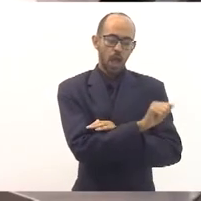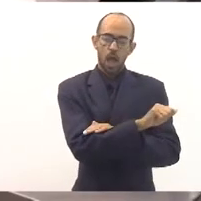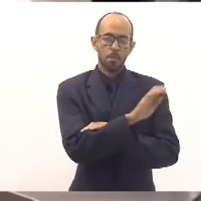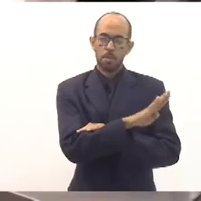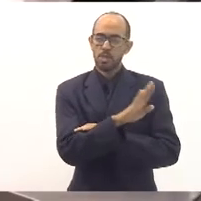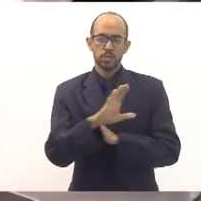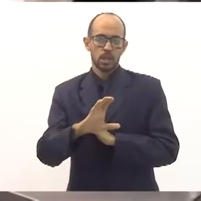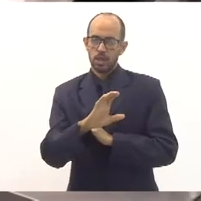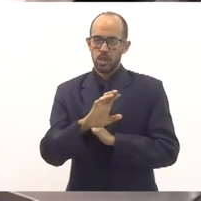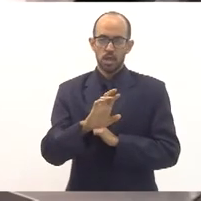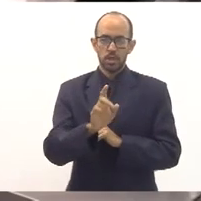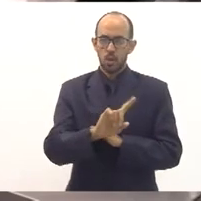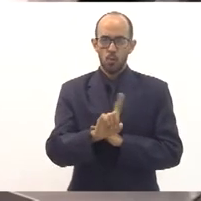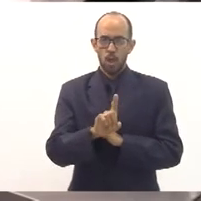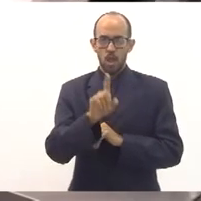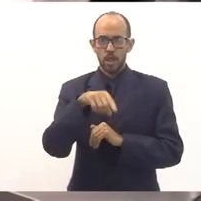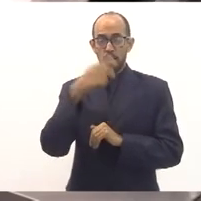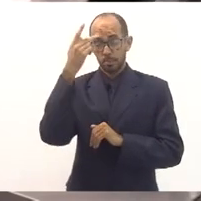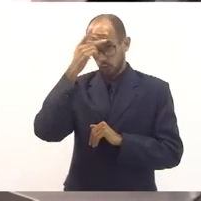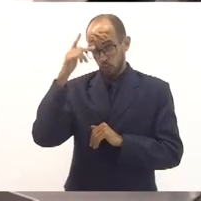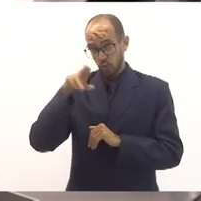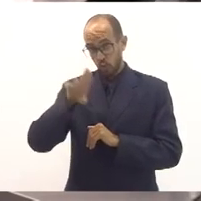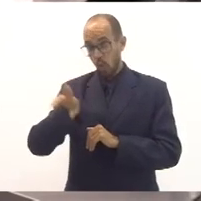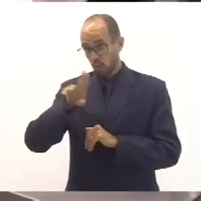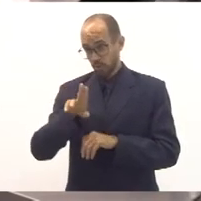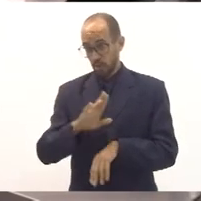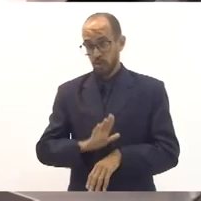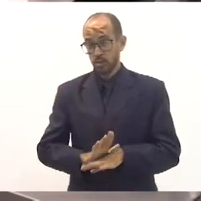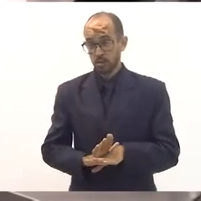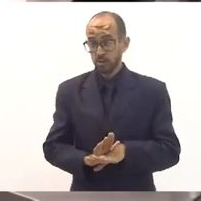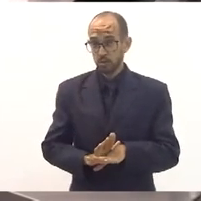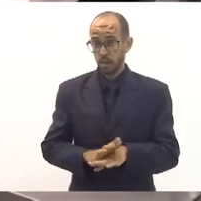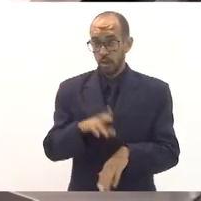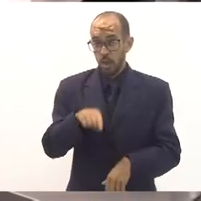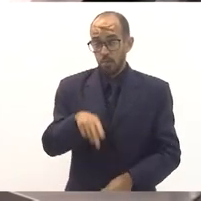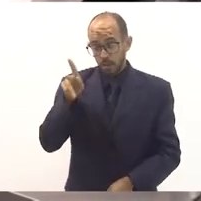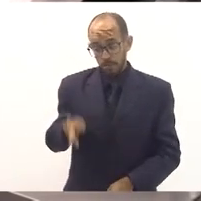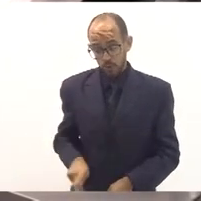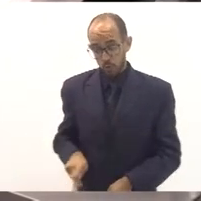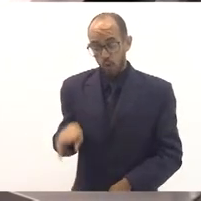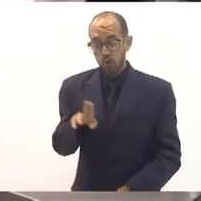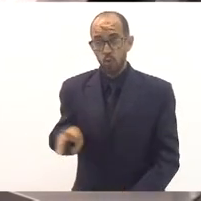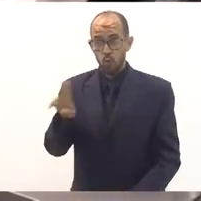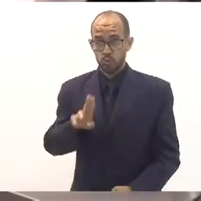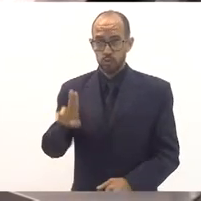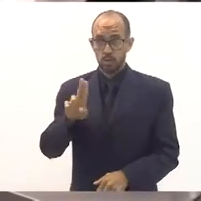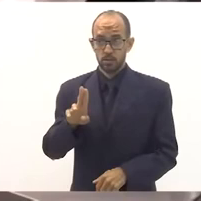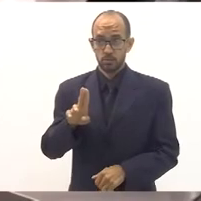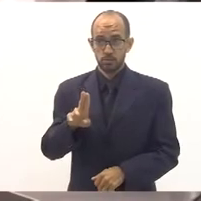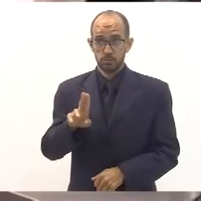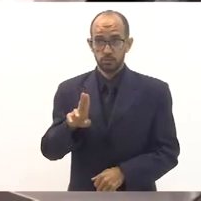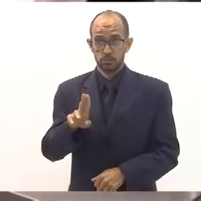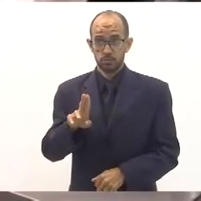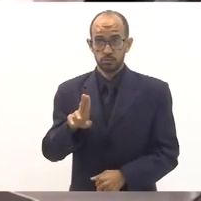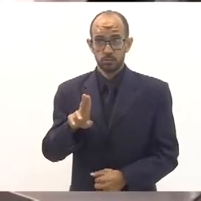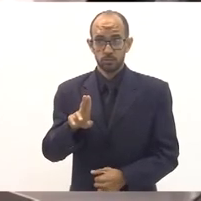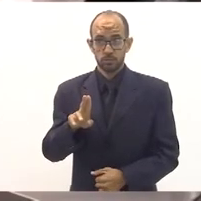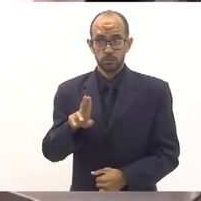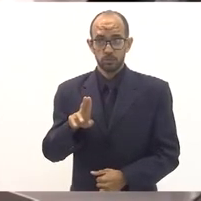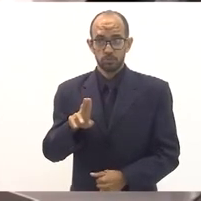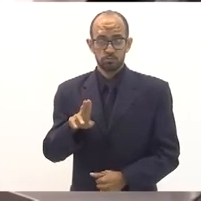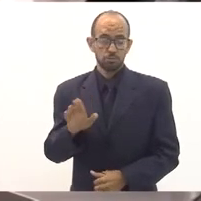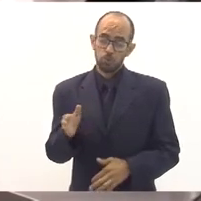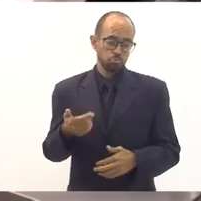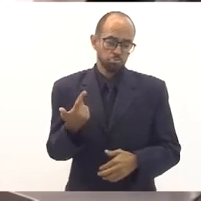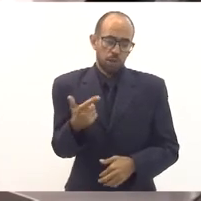de ser usuário o usuário é uma pessoa que usa então não importa se a droga